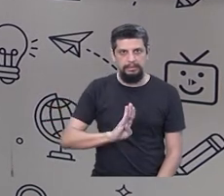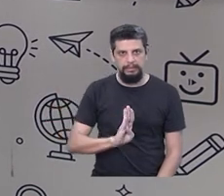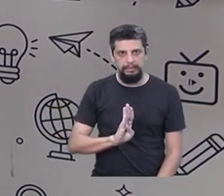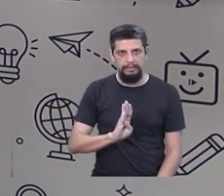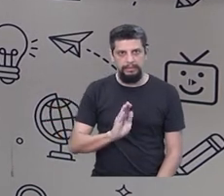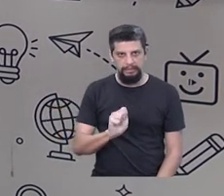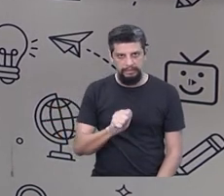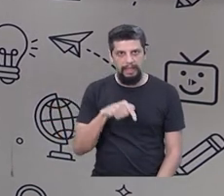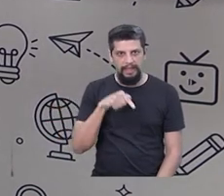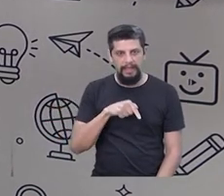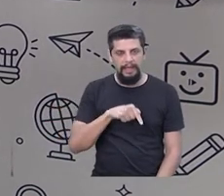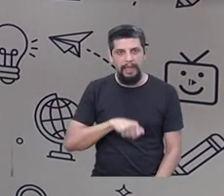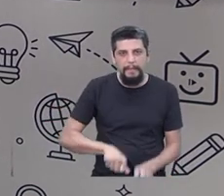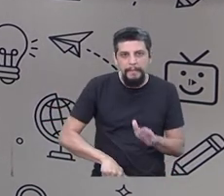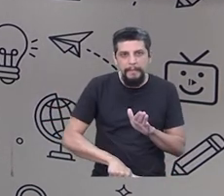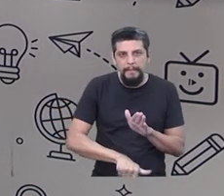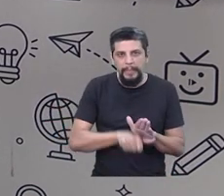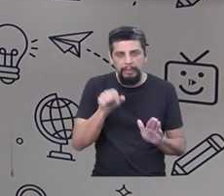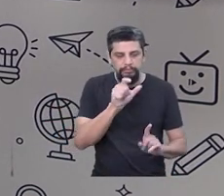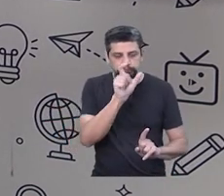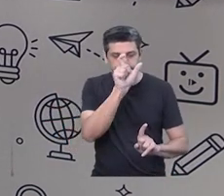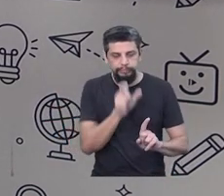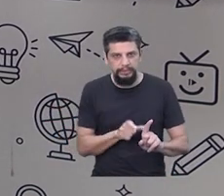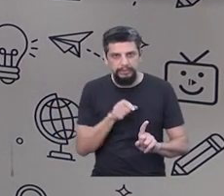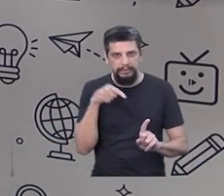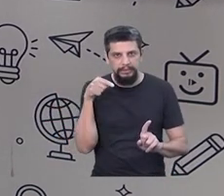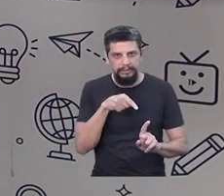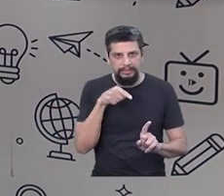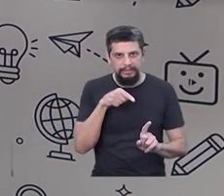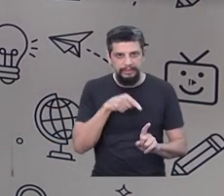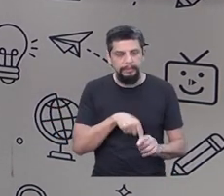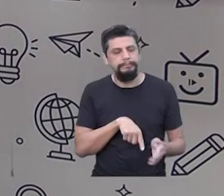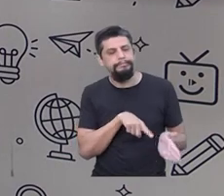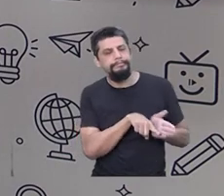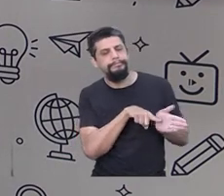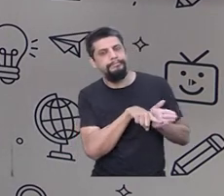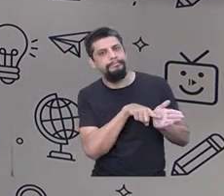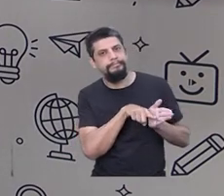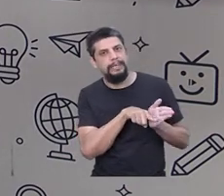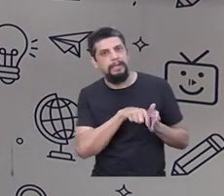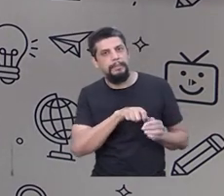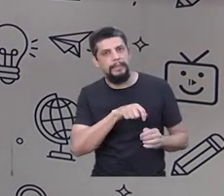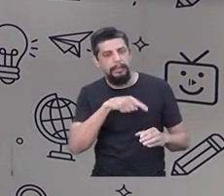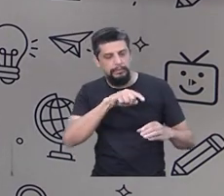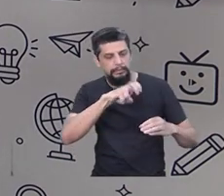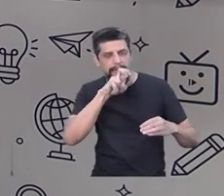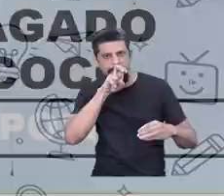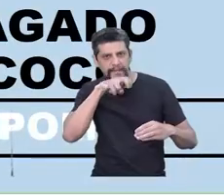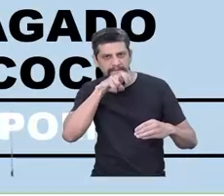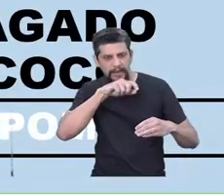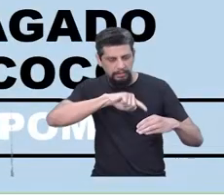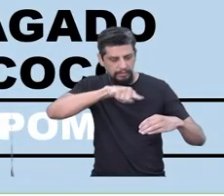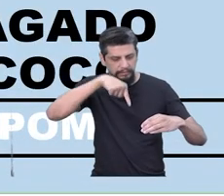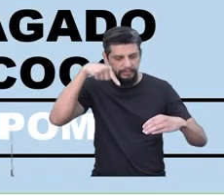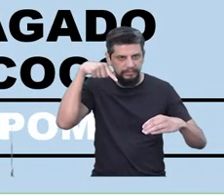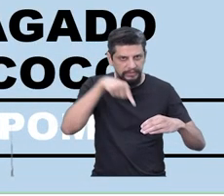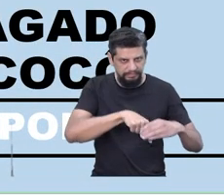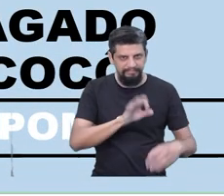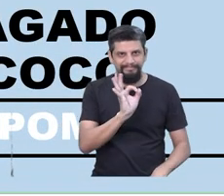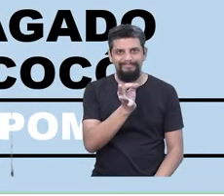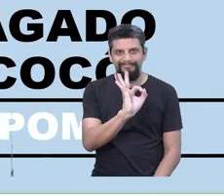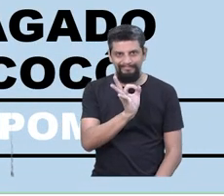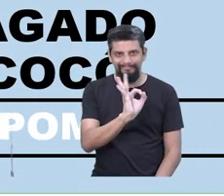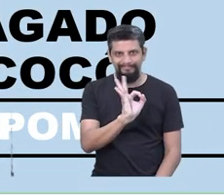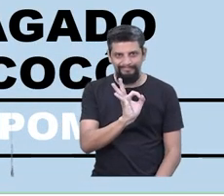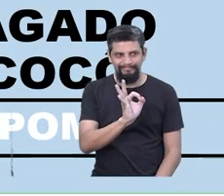Foi a primeira personagem a ser indagada pela topeira.